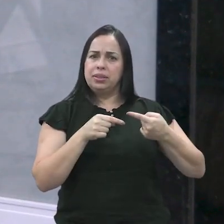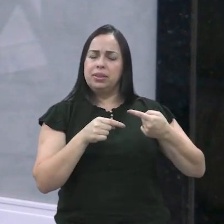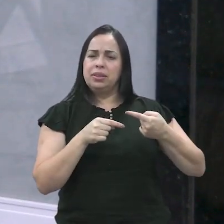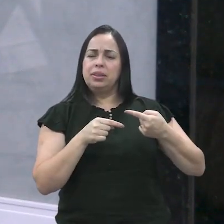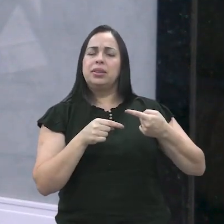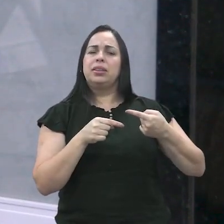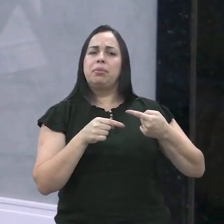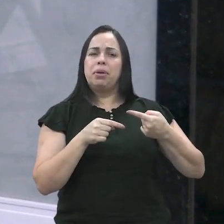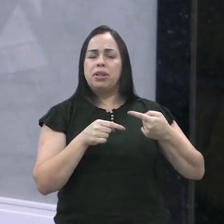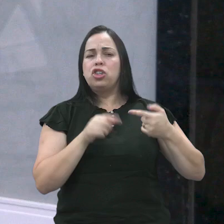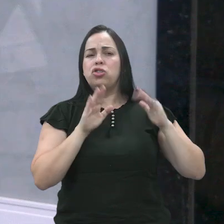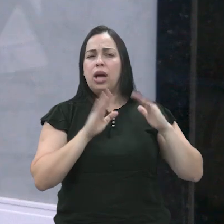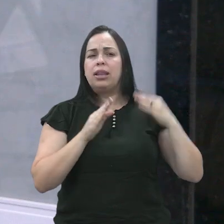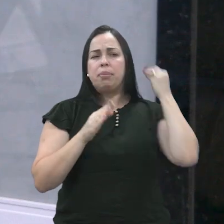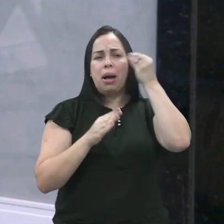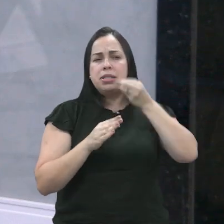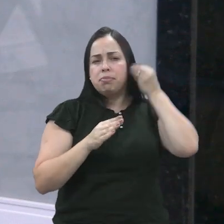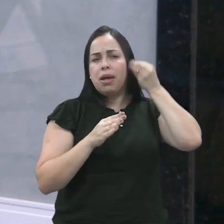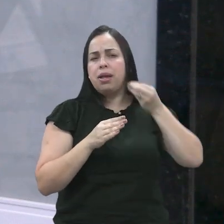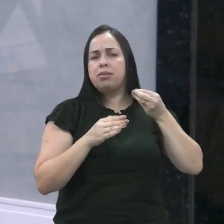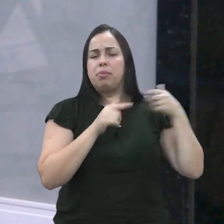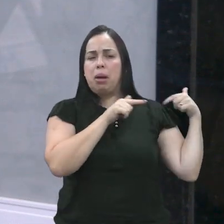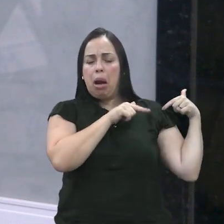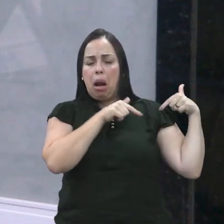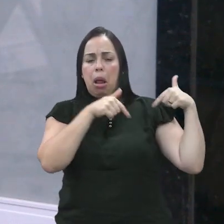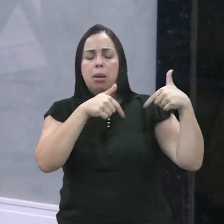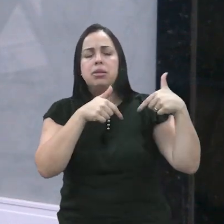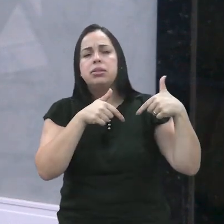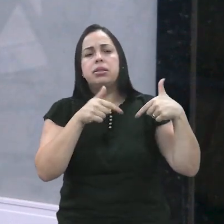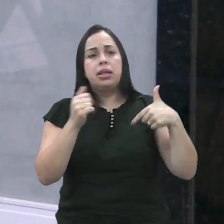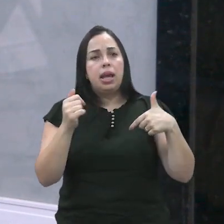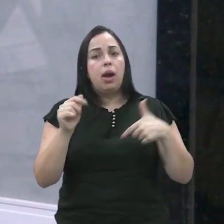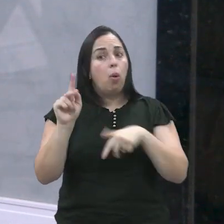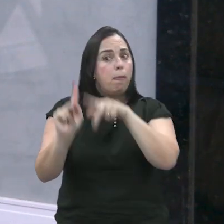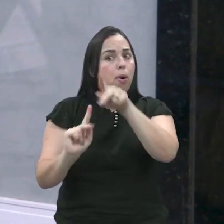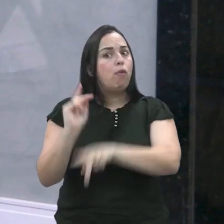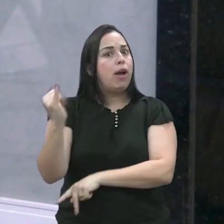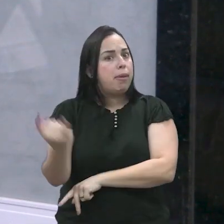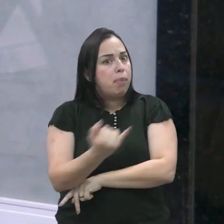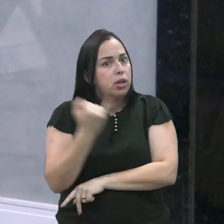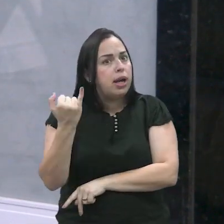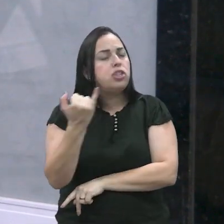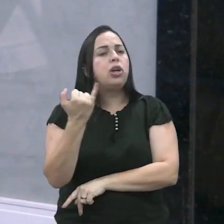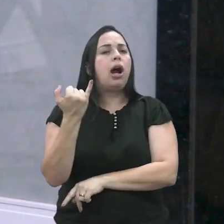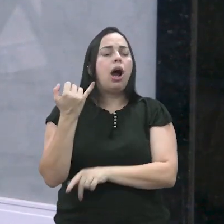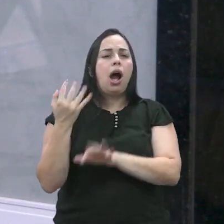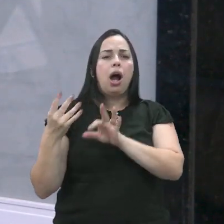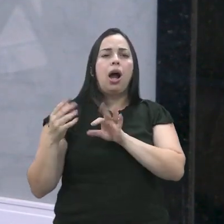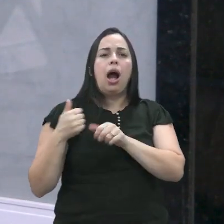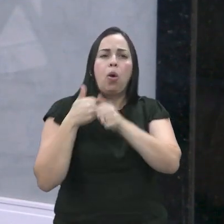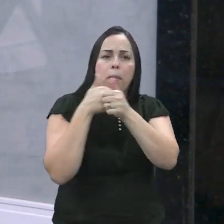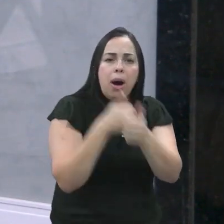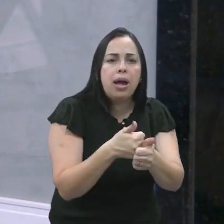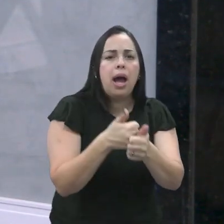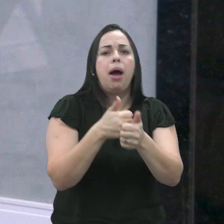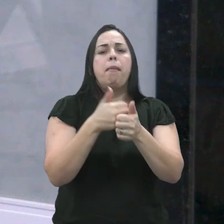antes mesmo de ser eleito vereador. Como você vê a importância da população participar de forma geral e